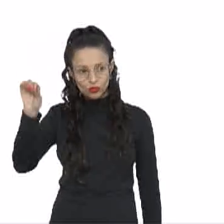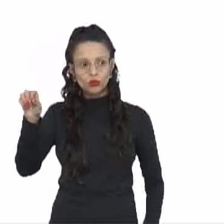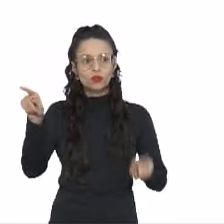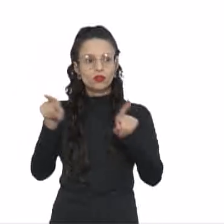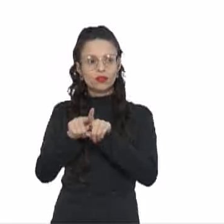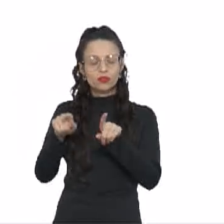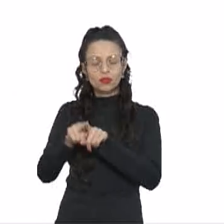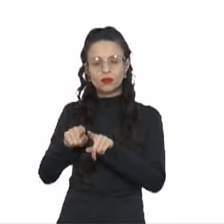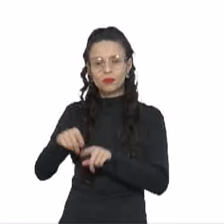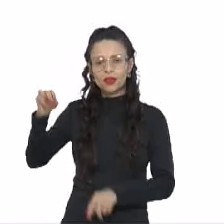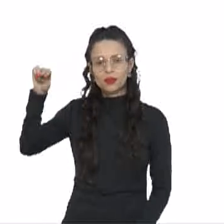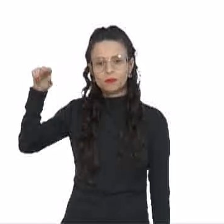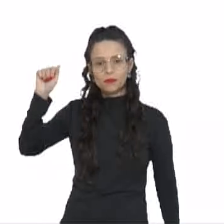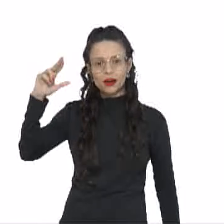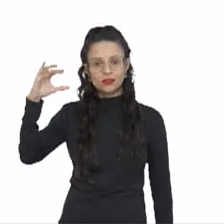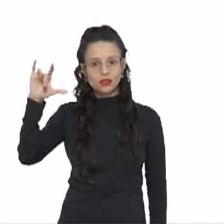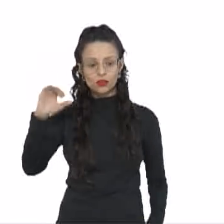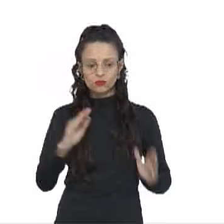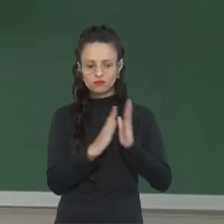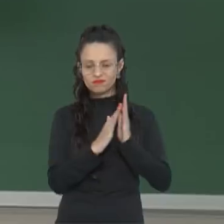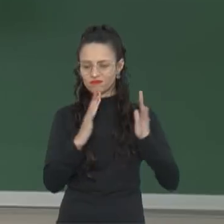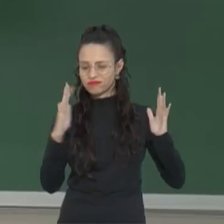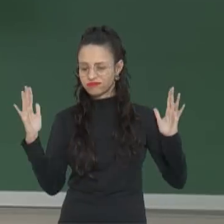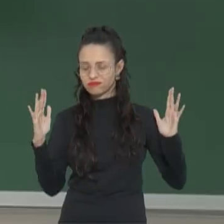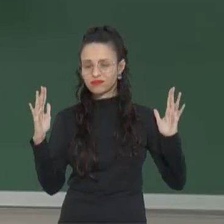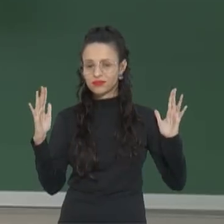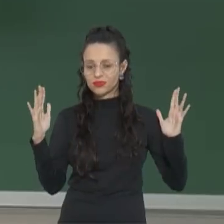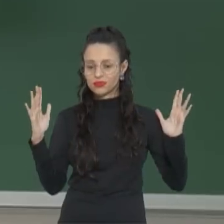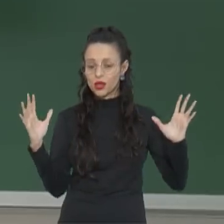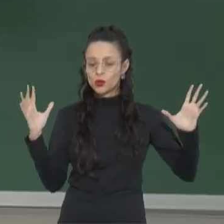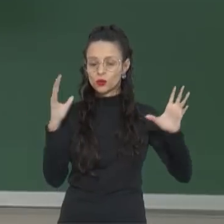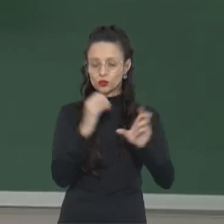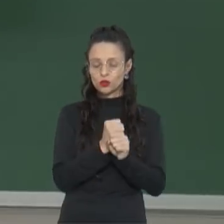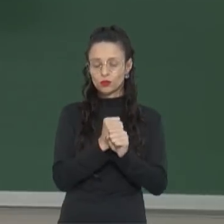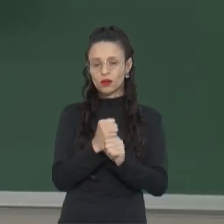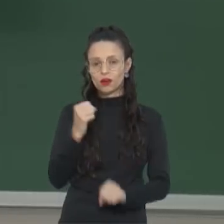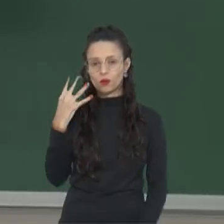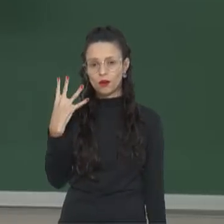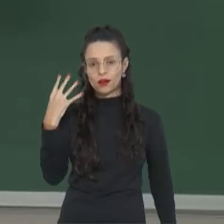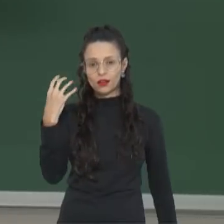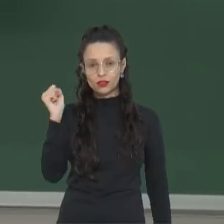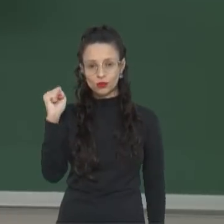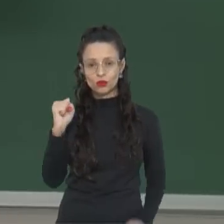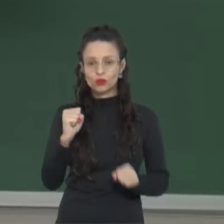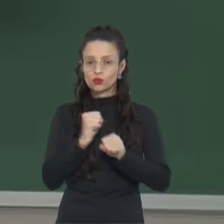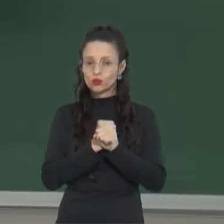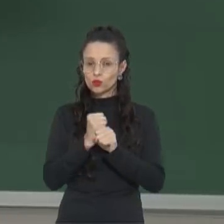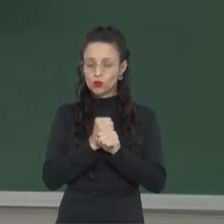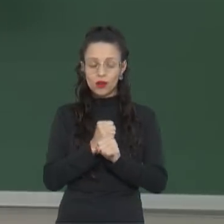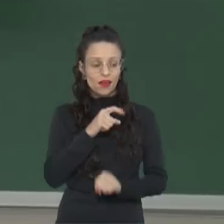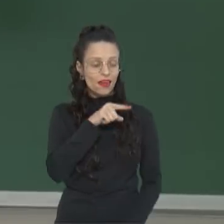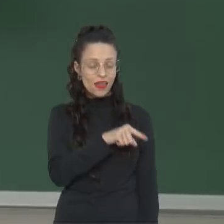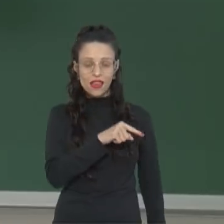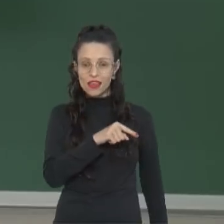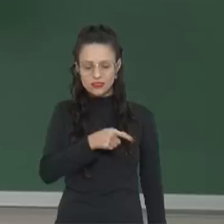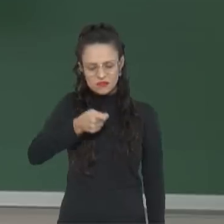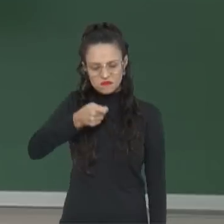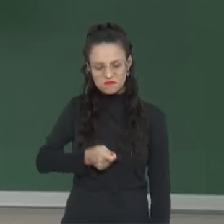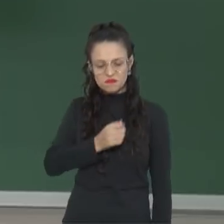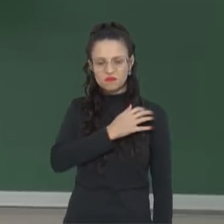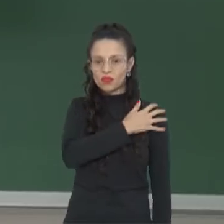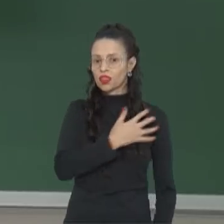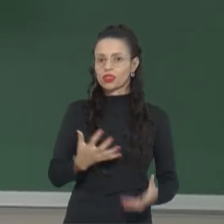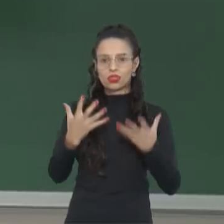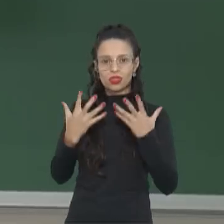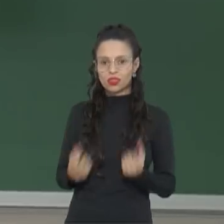durou 48 anos, entre 1926 e 74. Essa ditadura não aceitou a independência